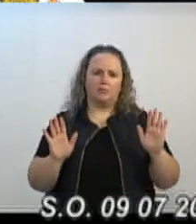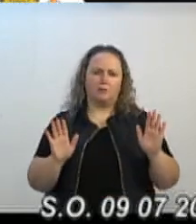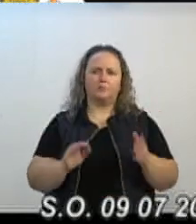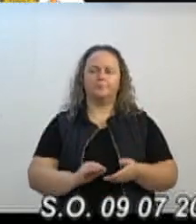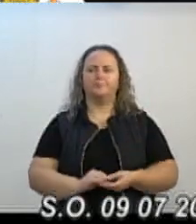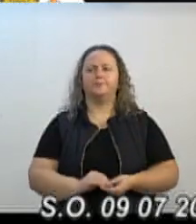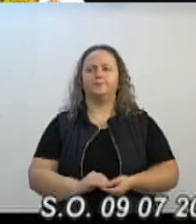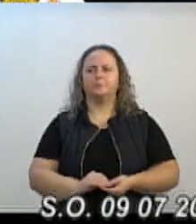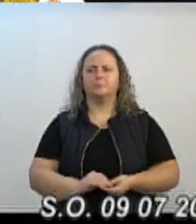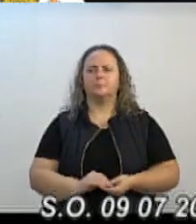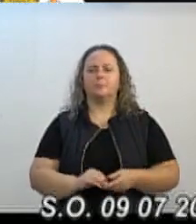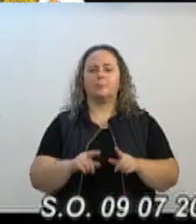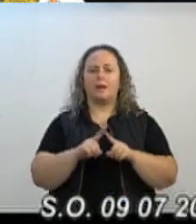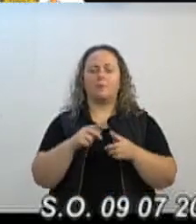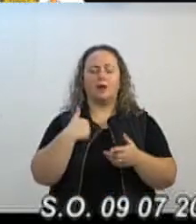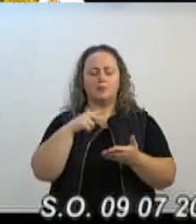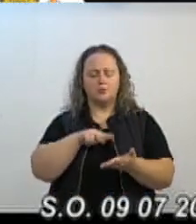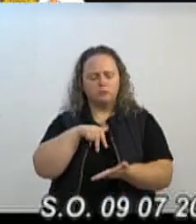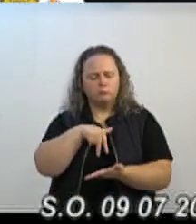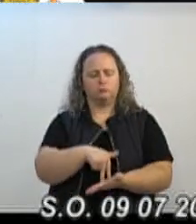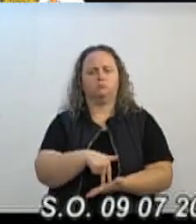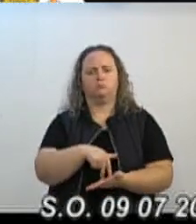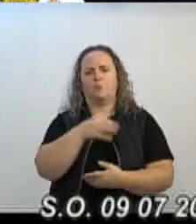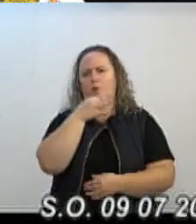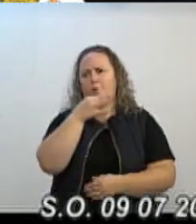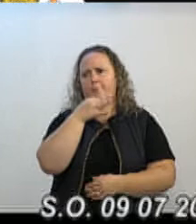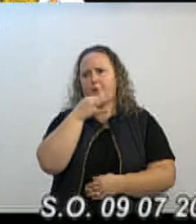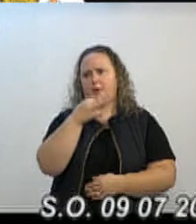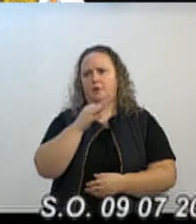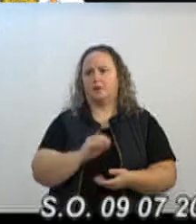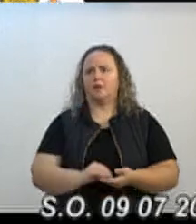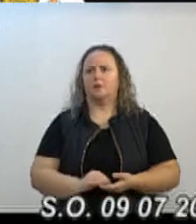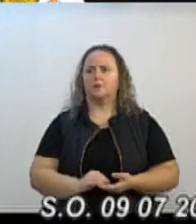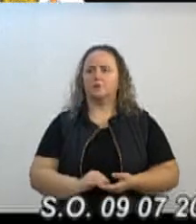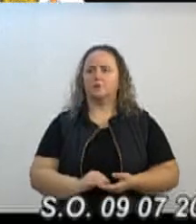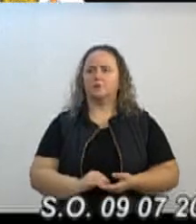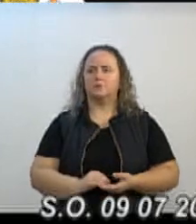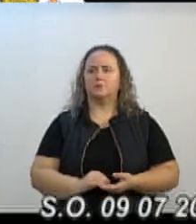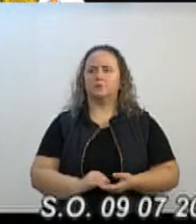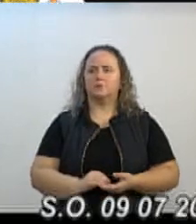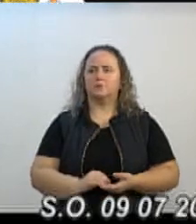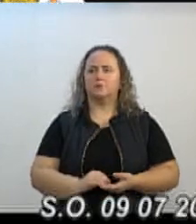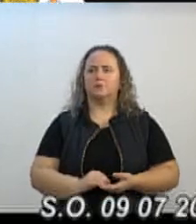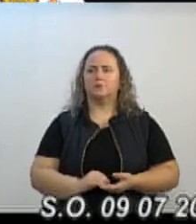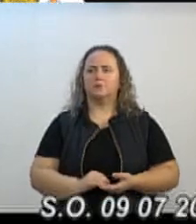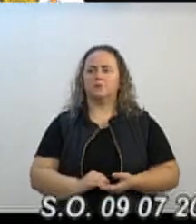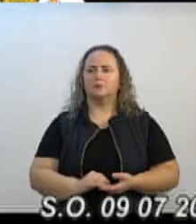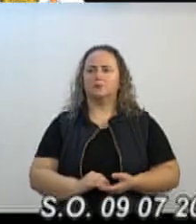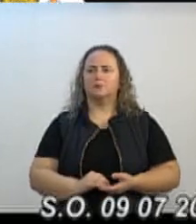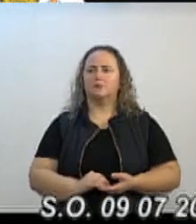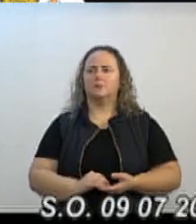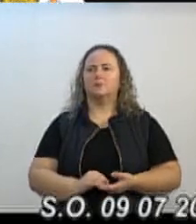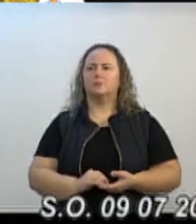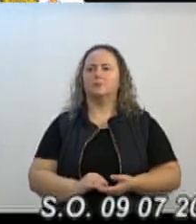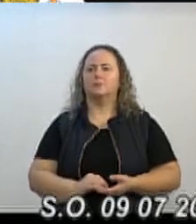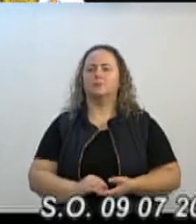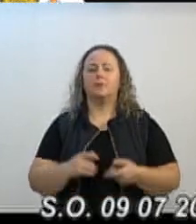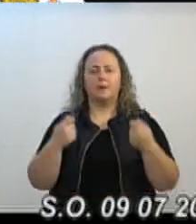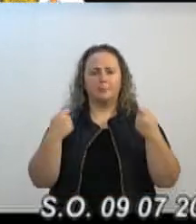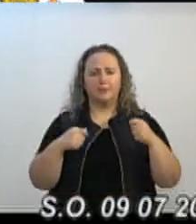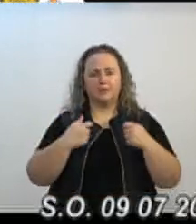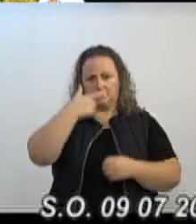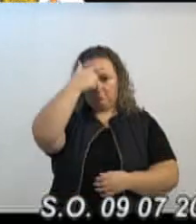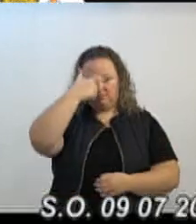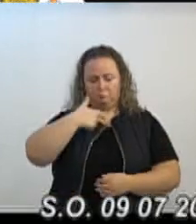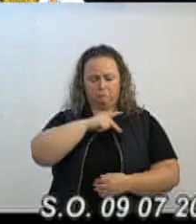tem que ser firme na assumir o seu posicionamento. O senhor está curioso para saber o que eu vou falar, e eu vou falar agora. Nós temos que ter, o homem público tem que ter, e